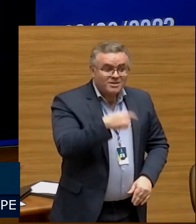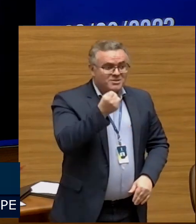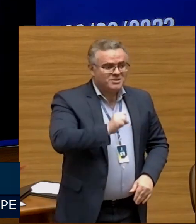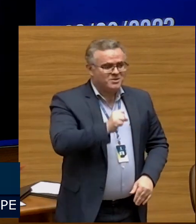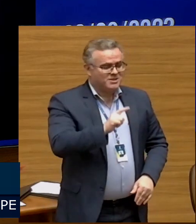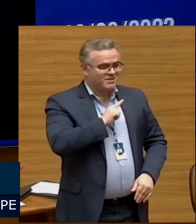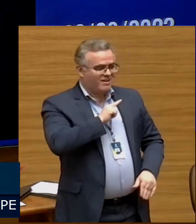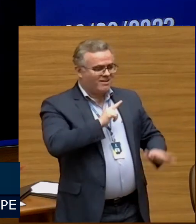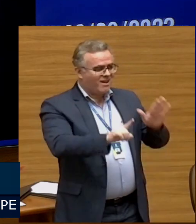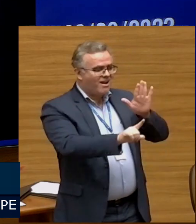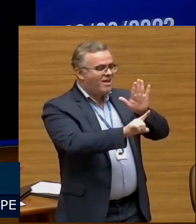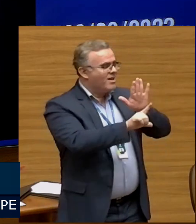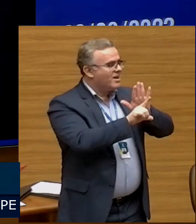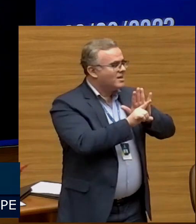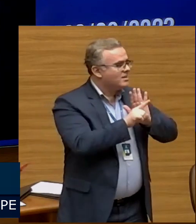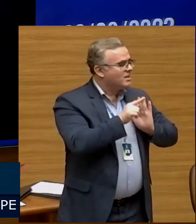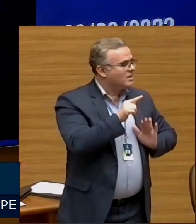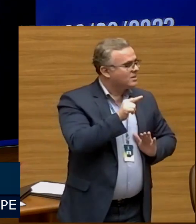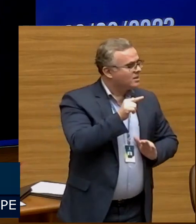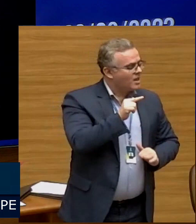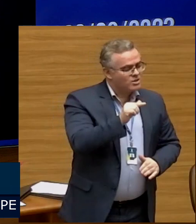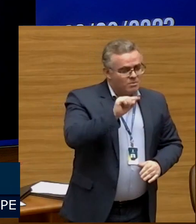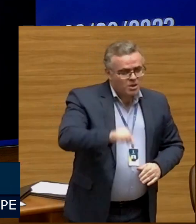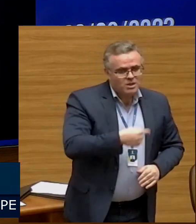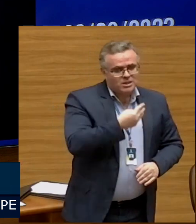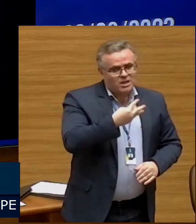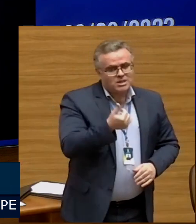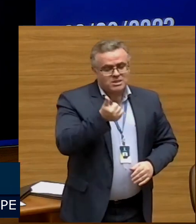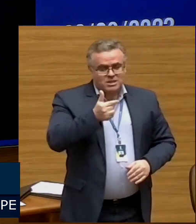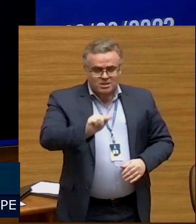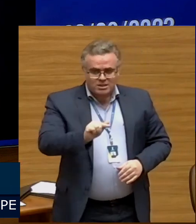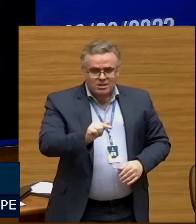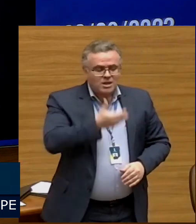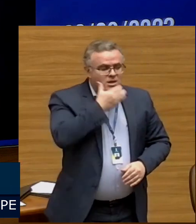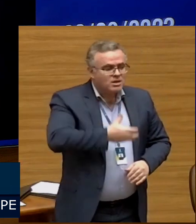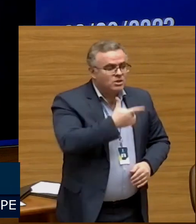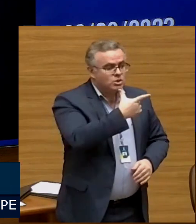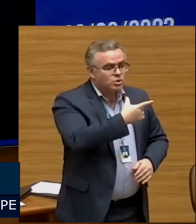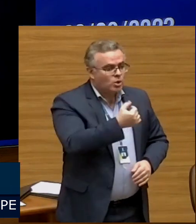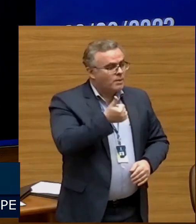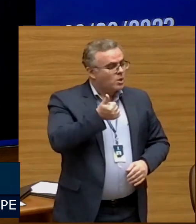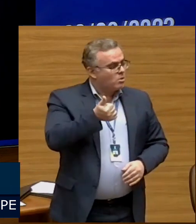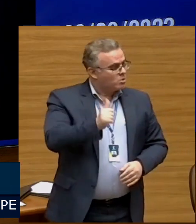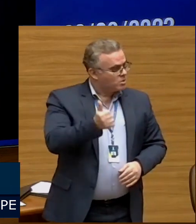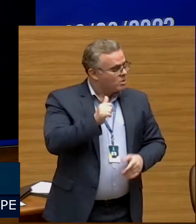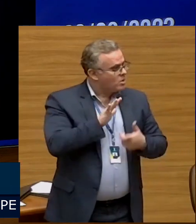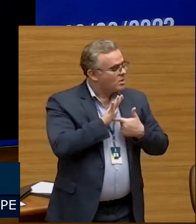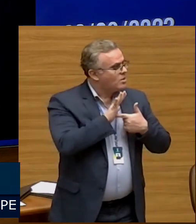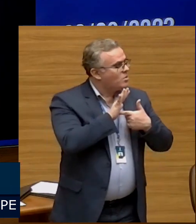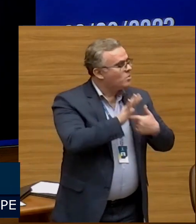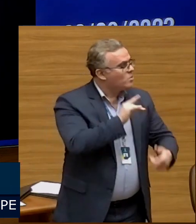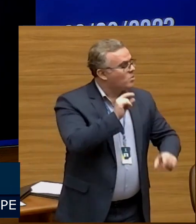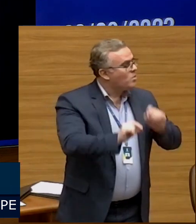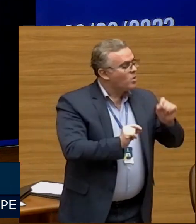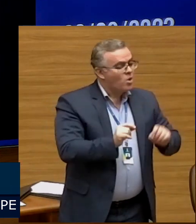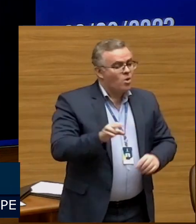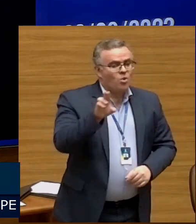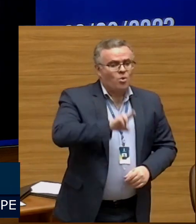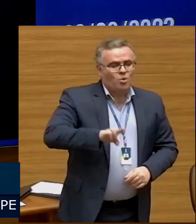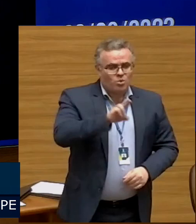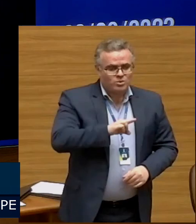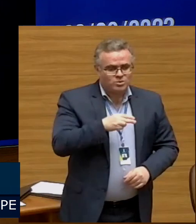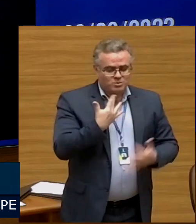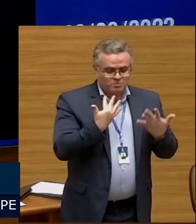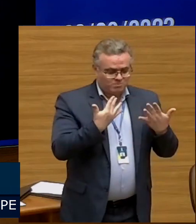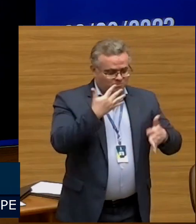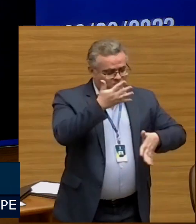Lei 7.317, de dezembro de 2011, que dispõe sobre o uso da língua